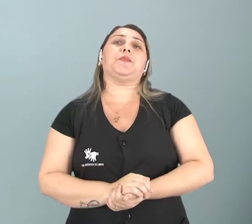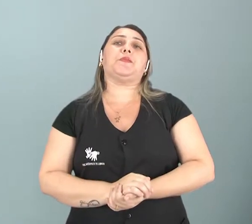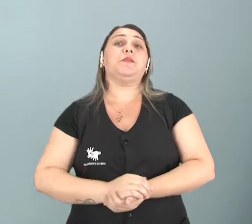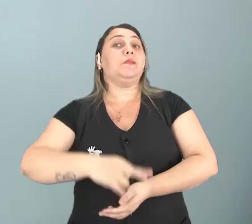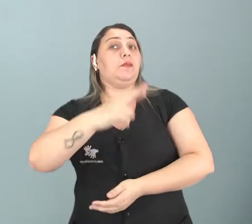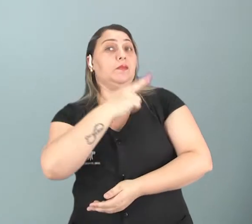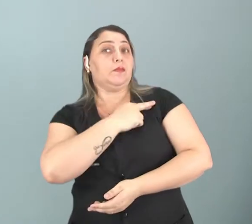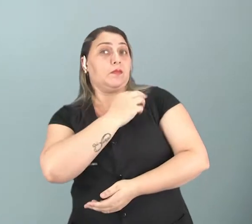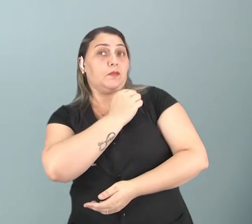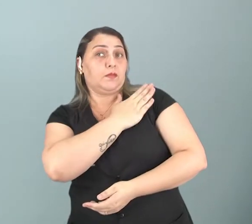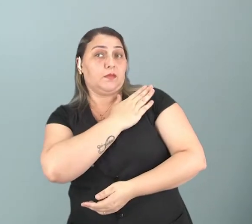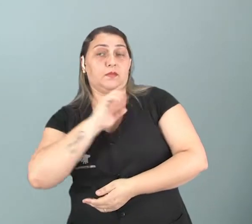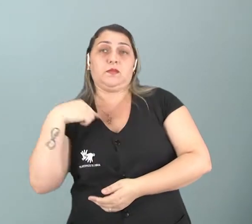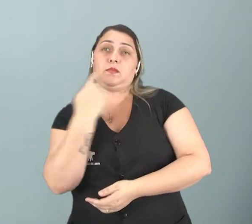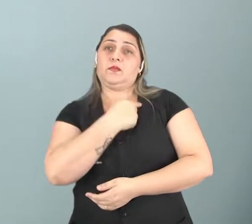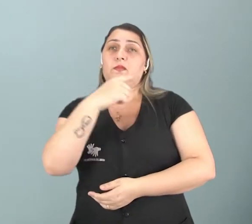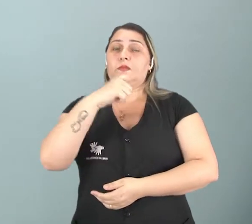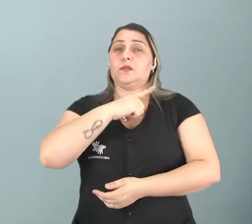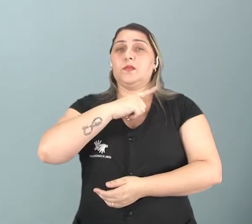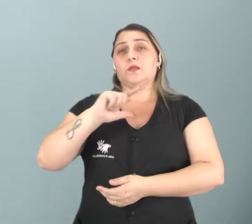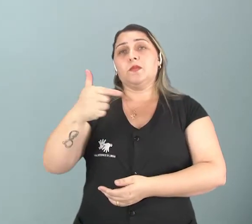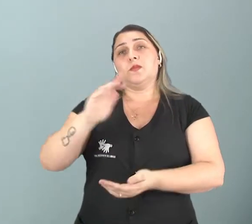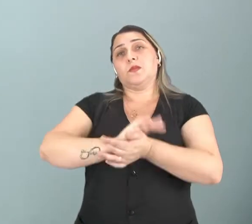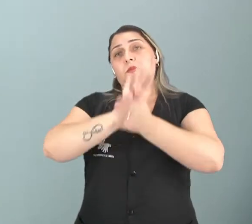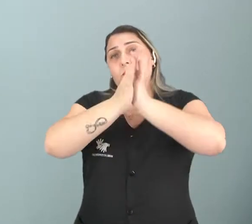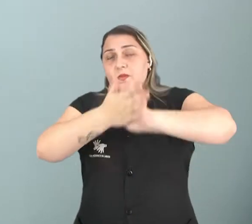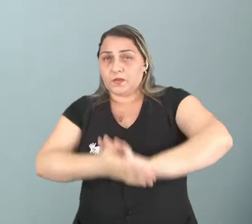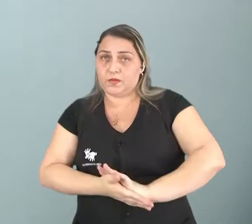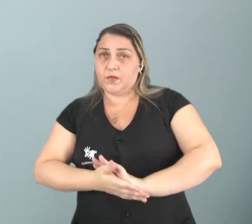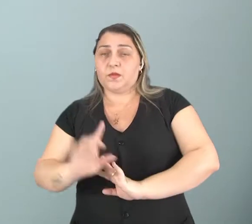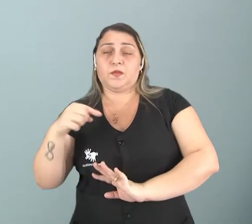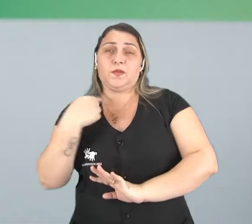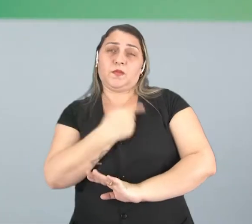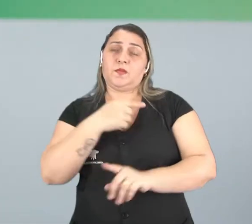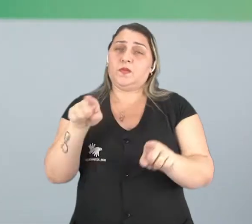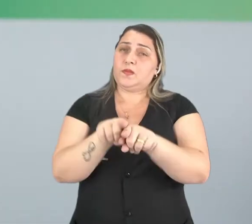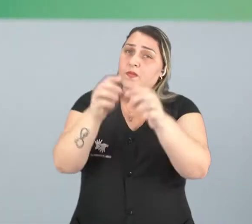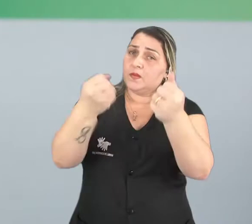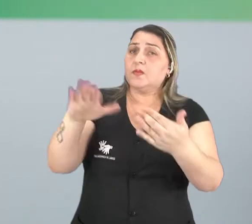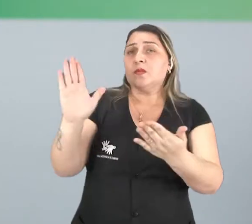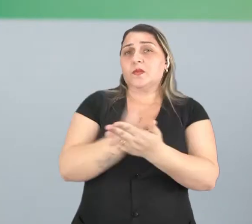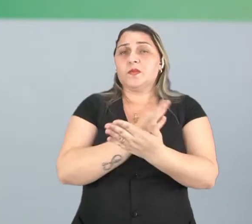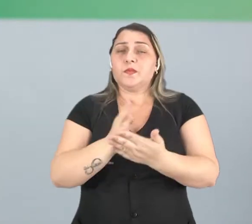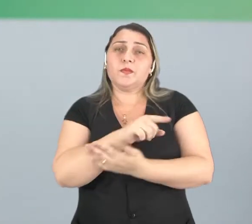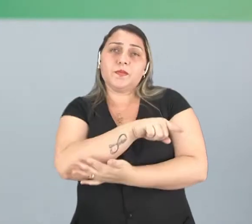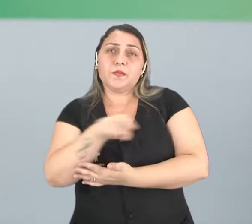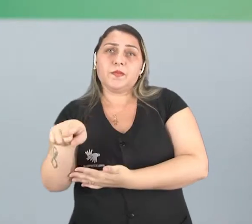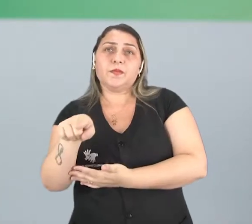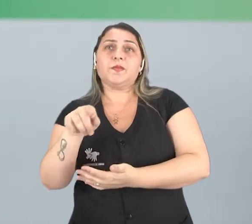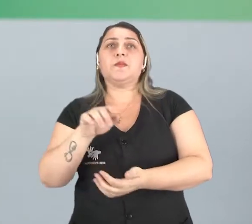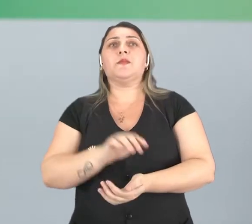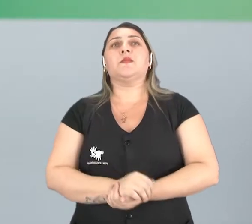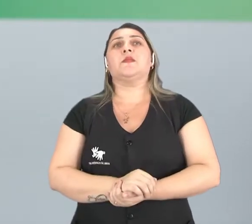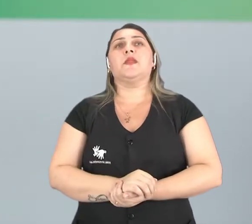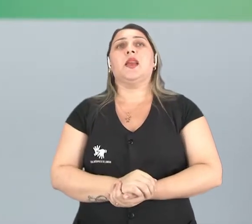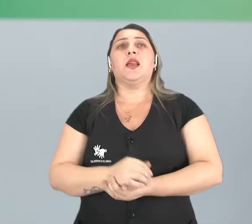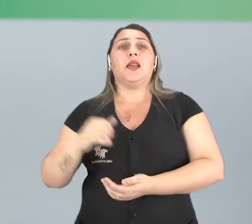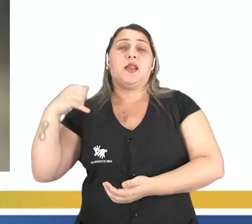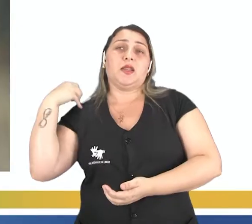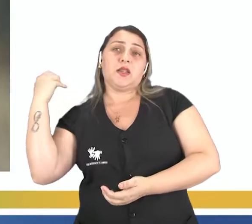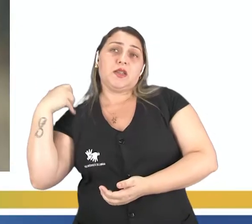Além do racismo, a gente tem outras formas de discriminação e a gente vai mencionar aqui algumas delas para vocês. Nós